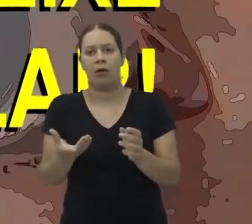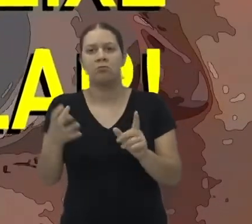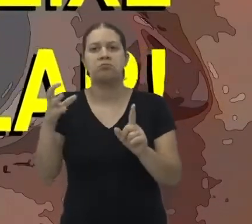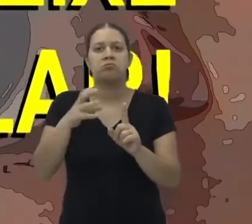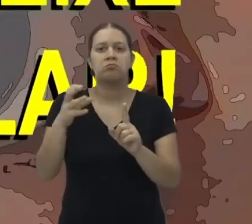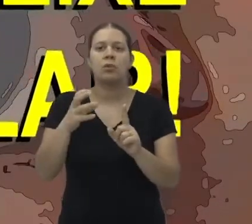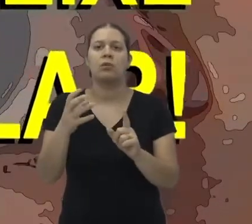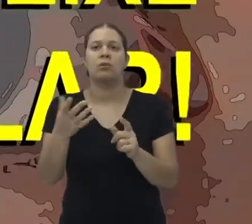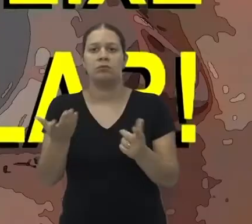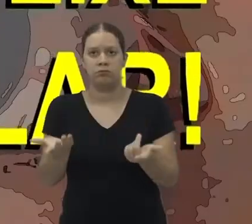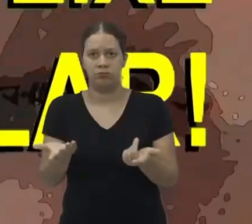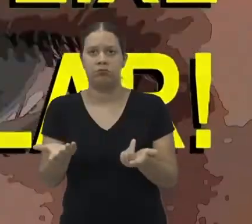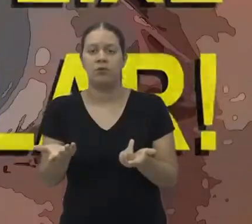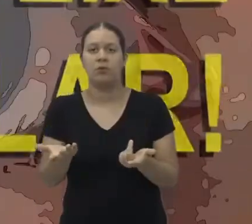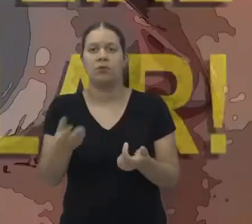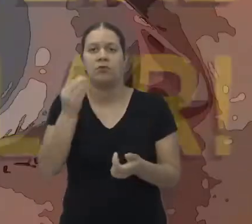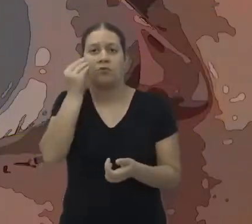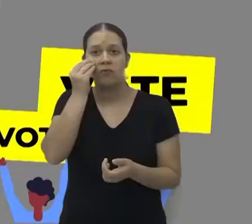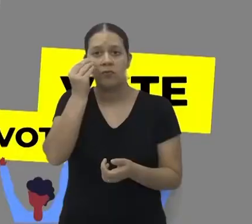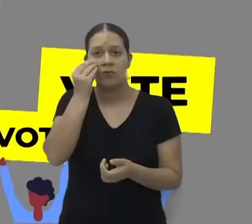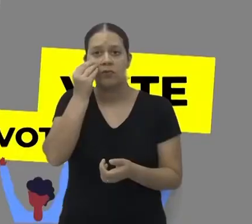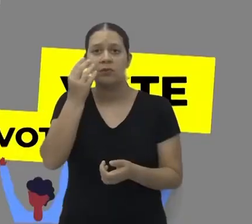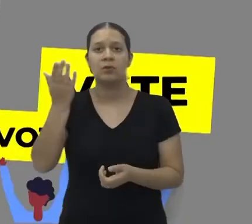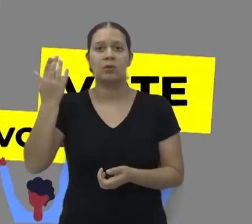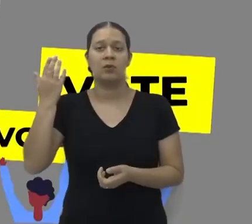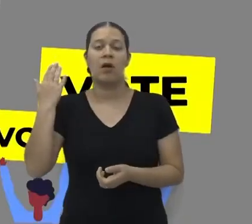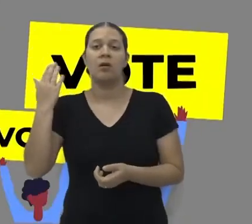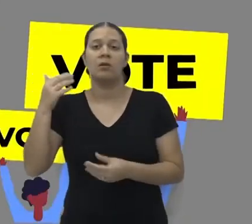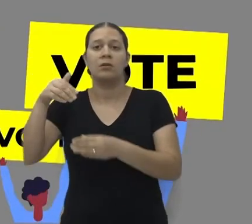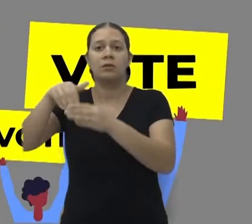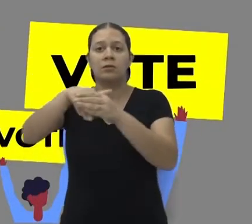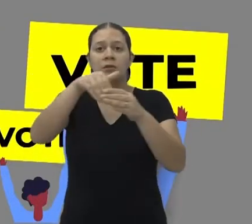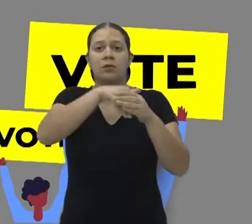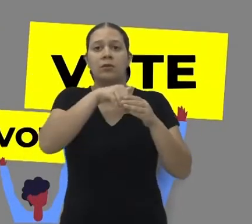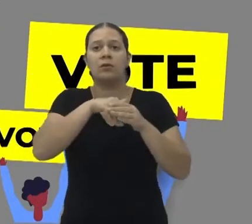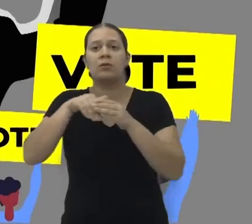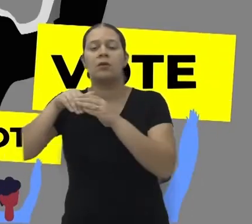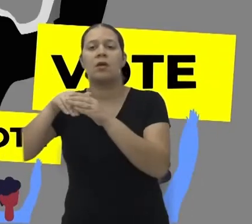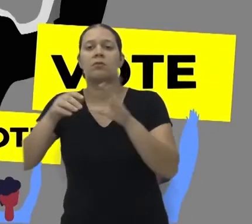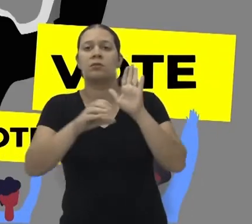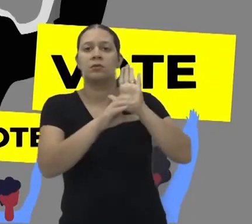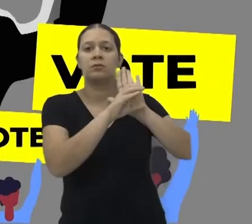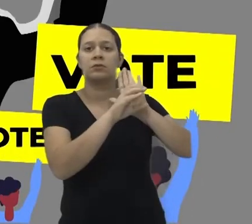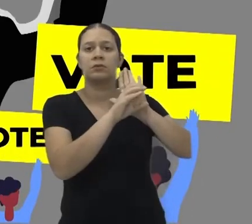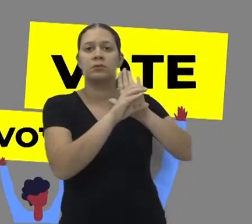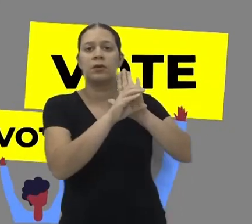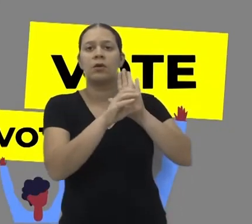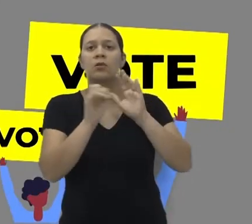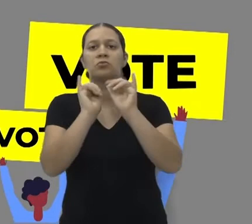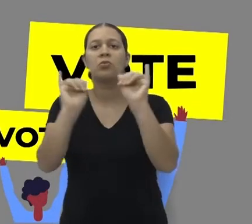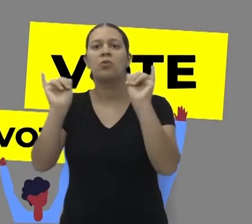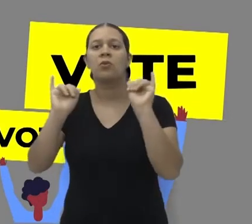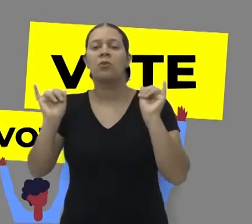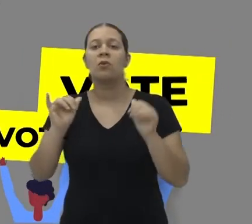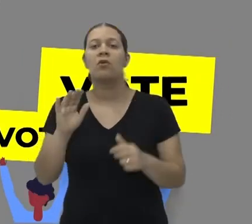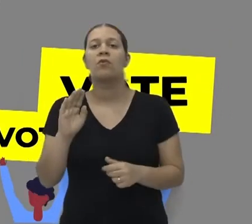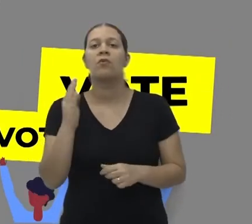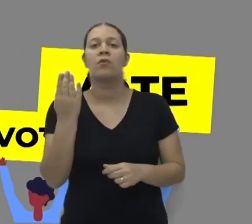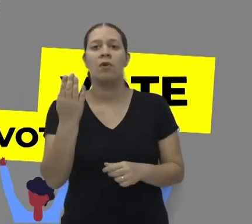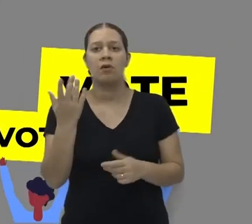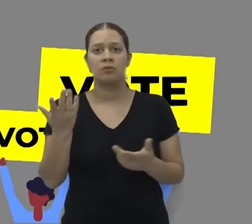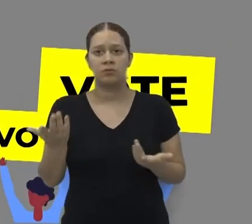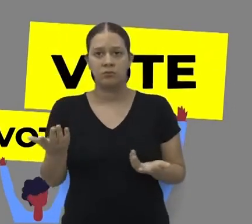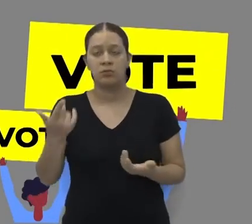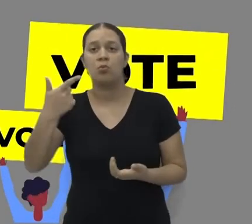ser manipulado como um fantoche. Veja o caso da época das eleições, onde candidatos espalharam notícias